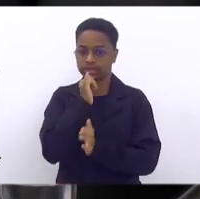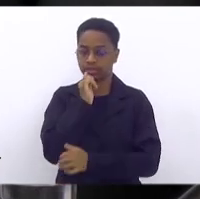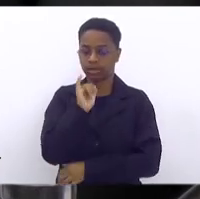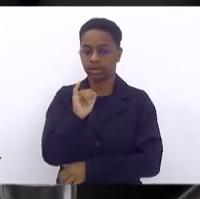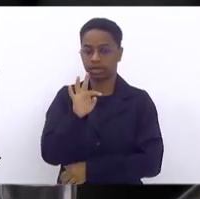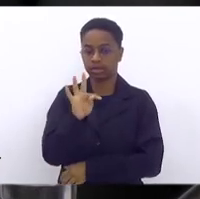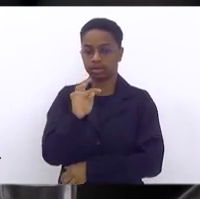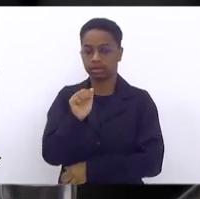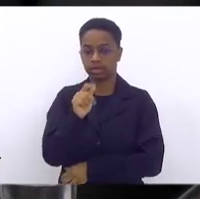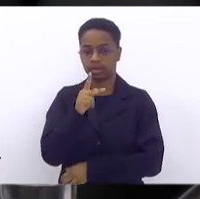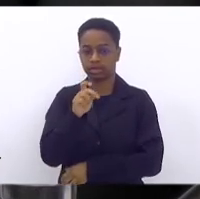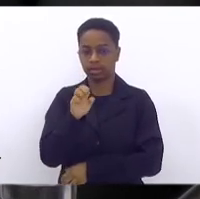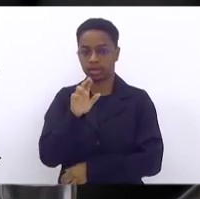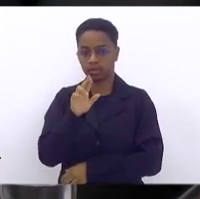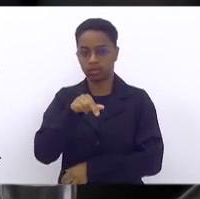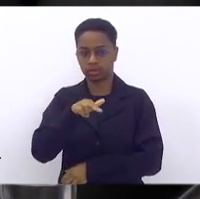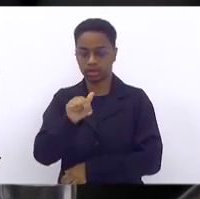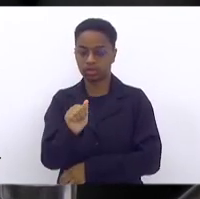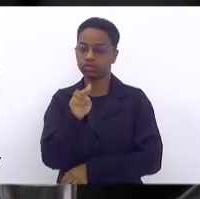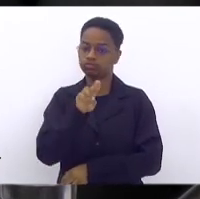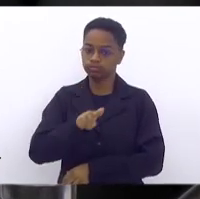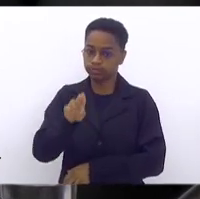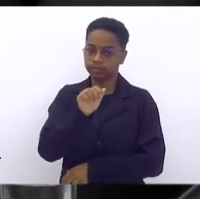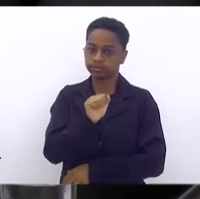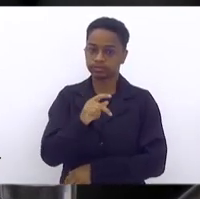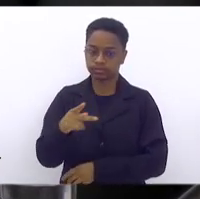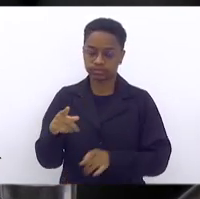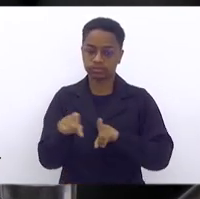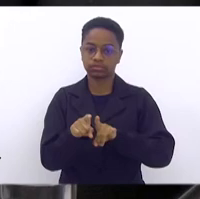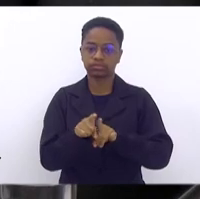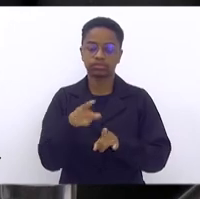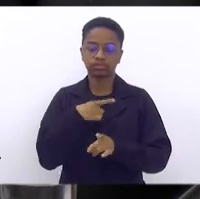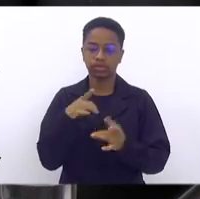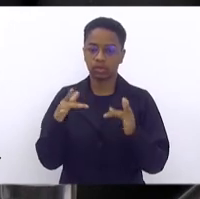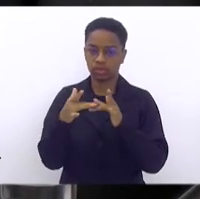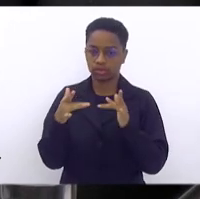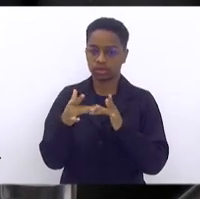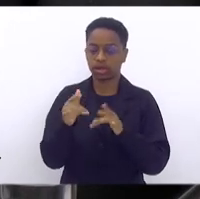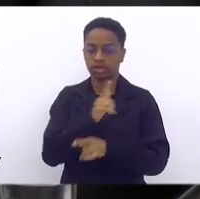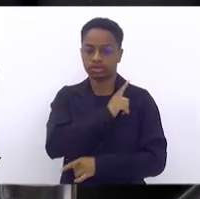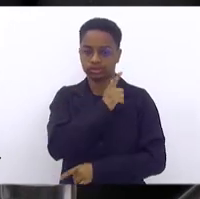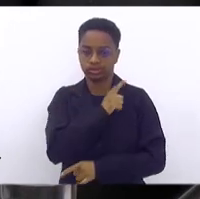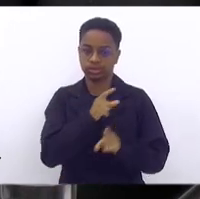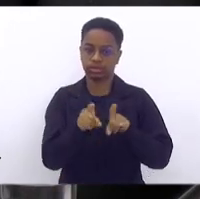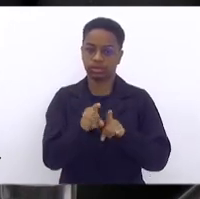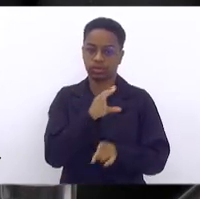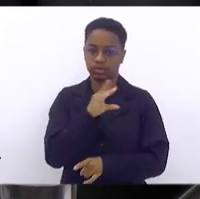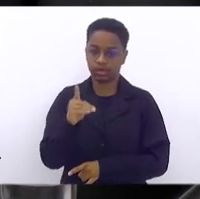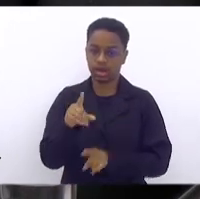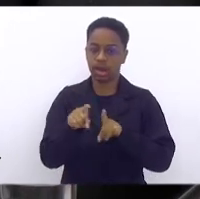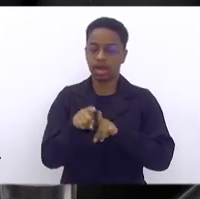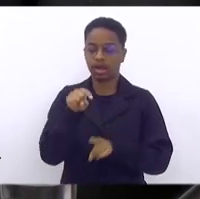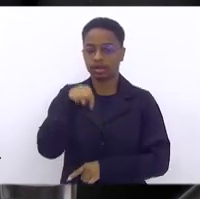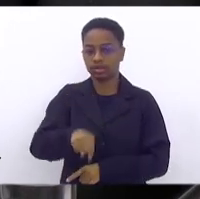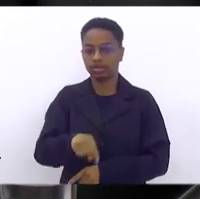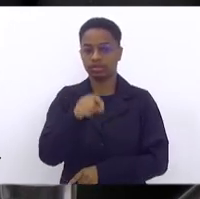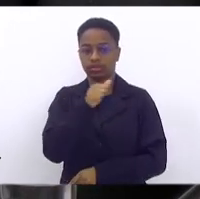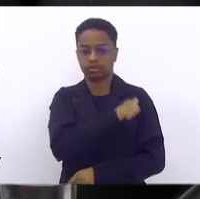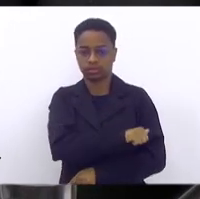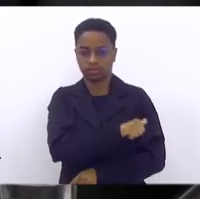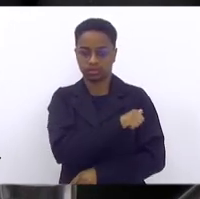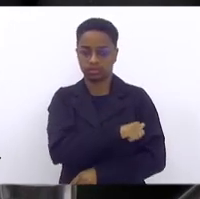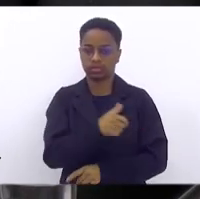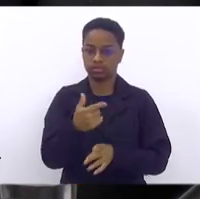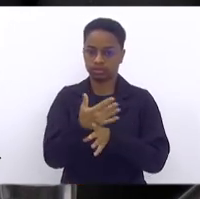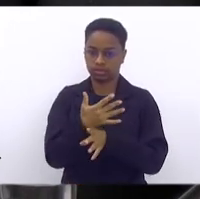Itaperuna, é um município que utiliza bem o aplicativo, tem um contato também com o pessoal de lá, com a gestora, a coordenadora. Aqui no Rio também, o município